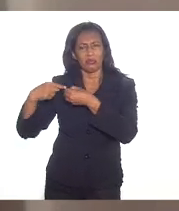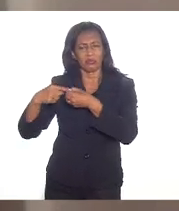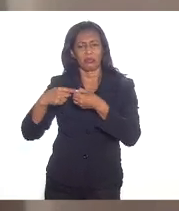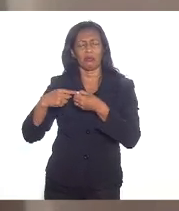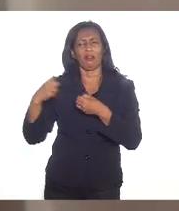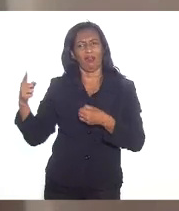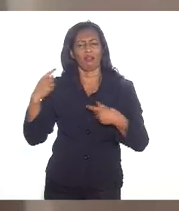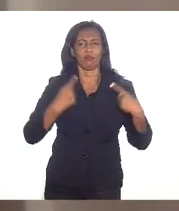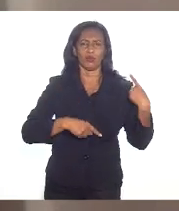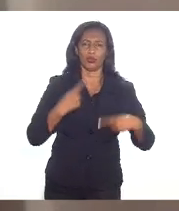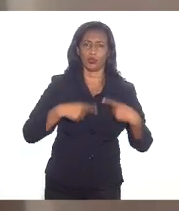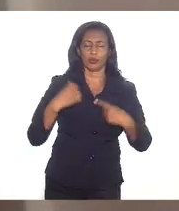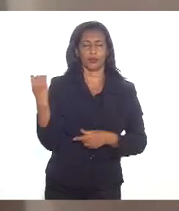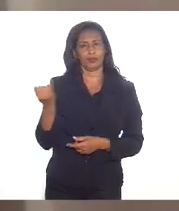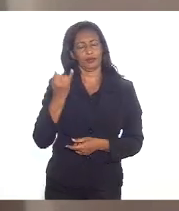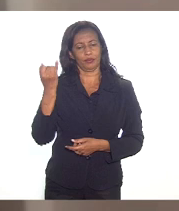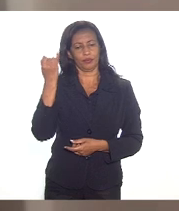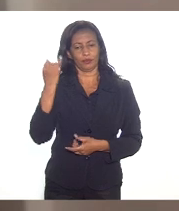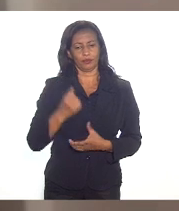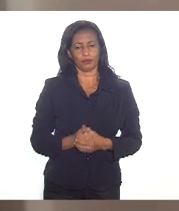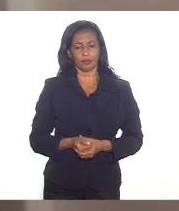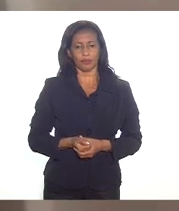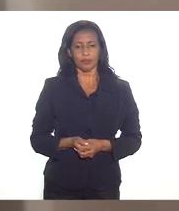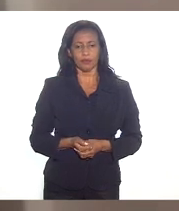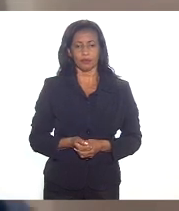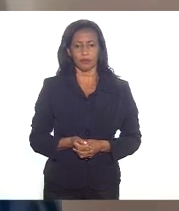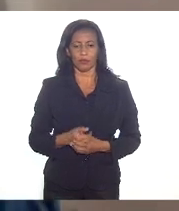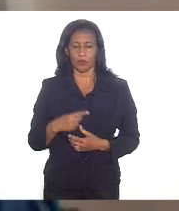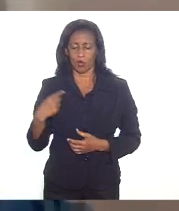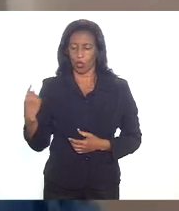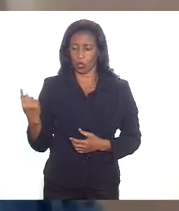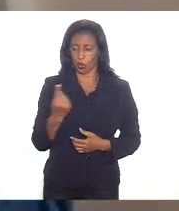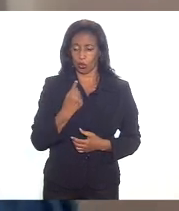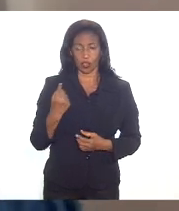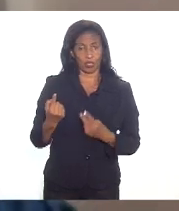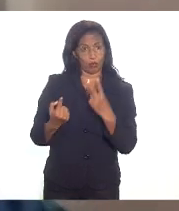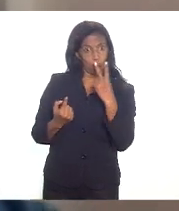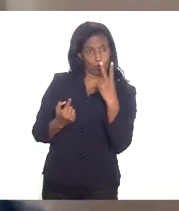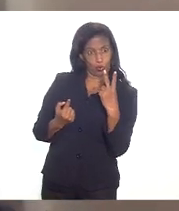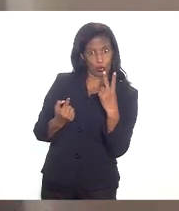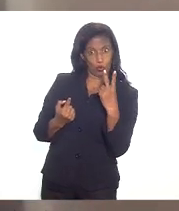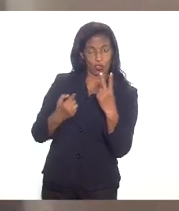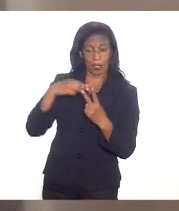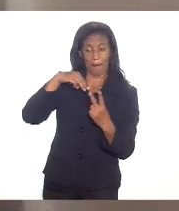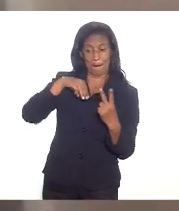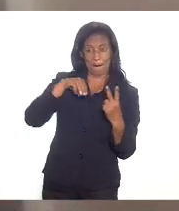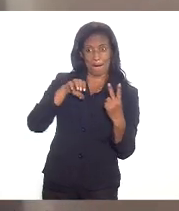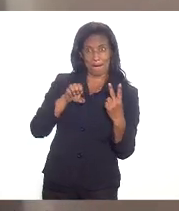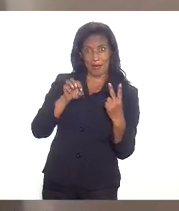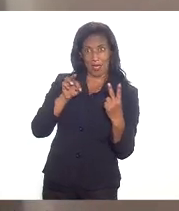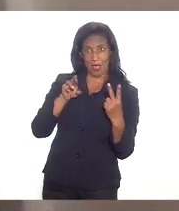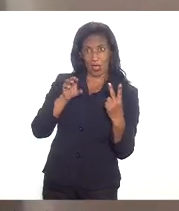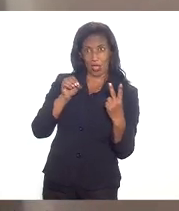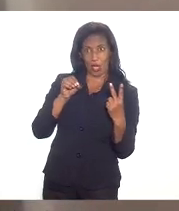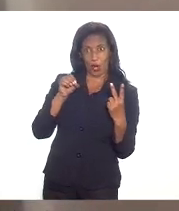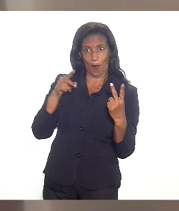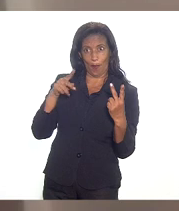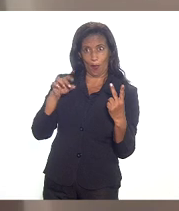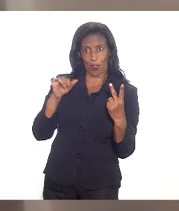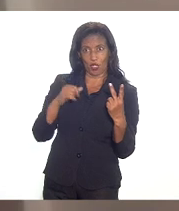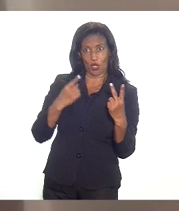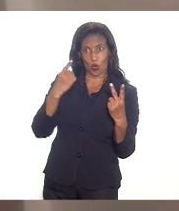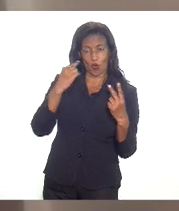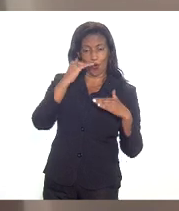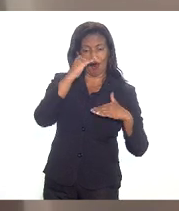discussão importante. Quer dizer, eu acho que o recorte... Acho que nós temos duas metrópoles no estado do Rio de Janeiro, onde, principalmente, classe média